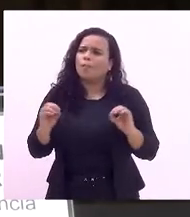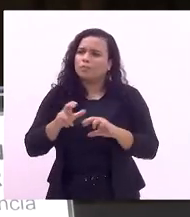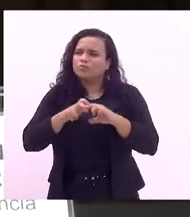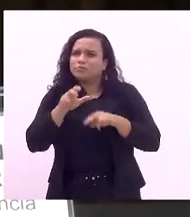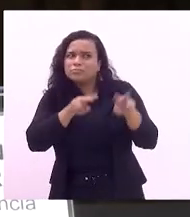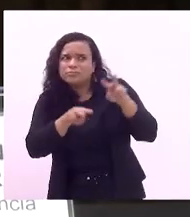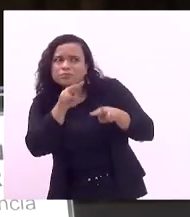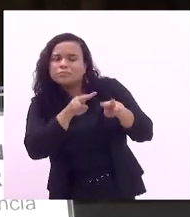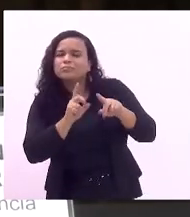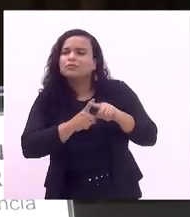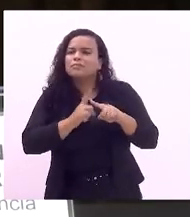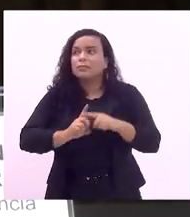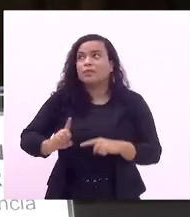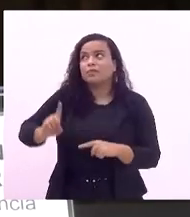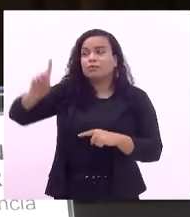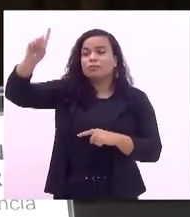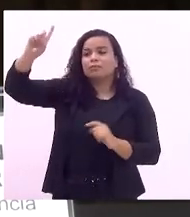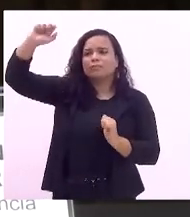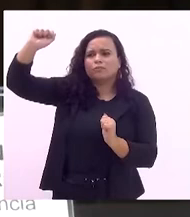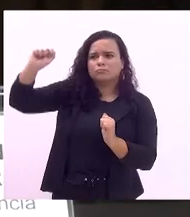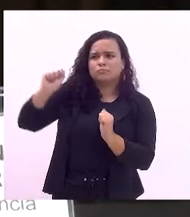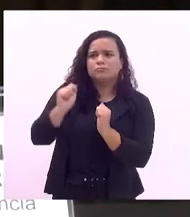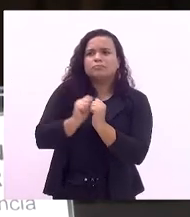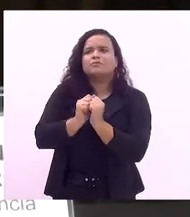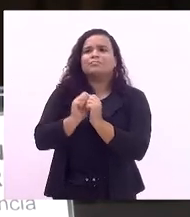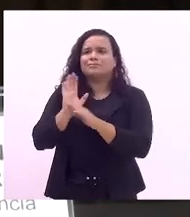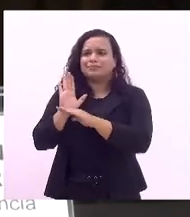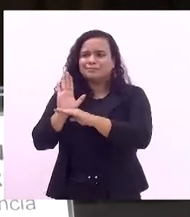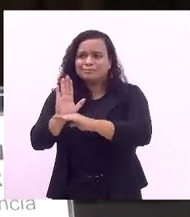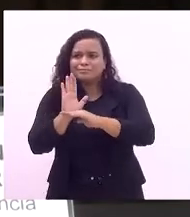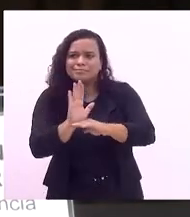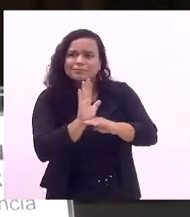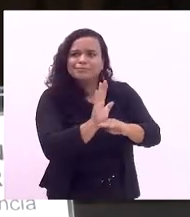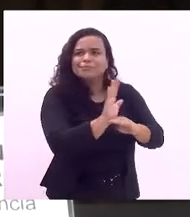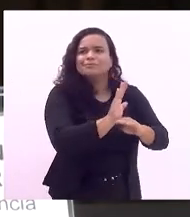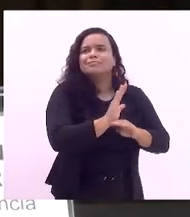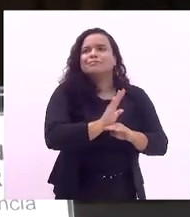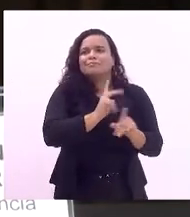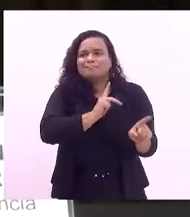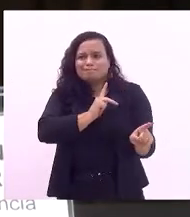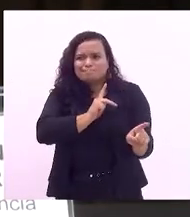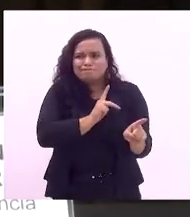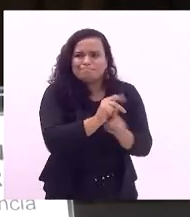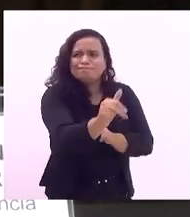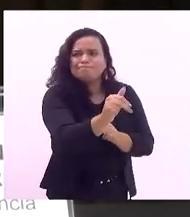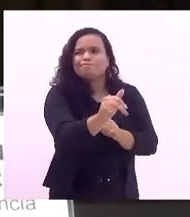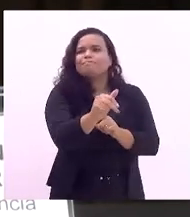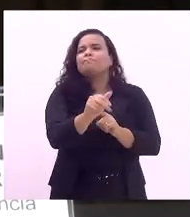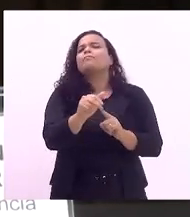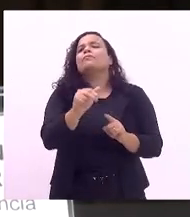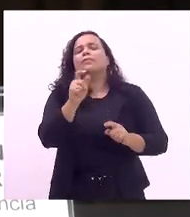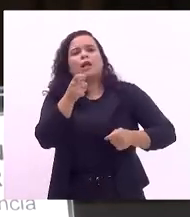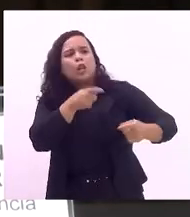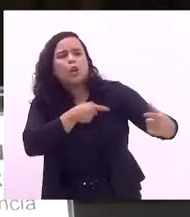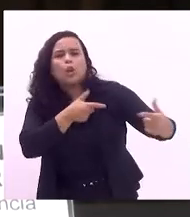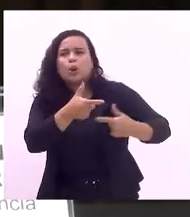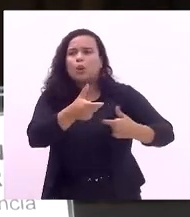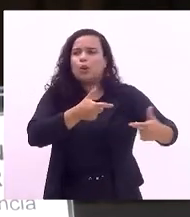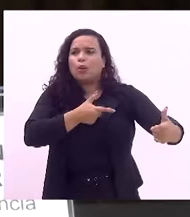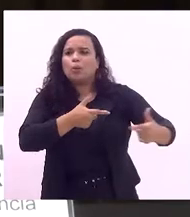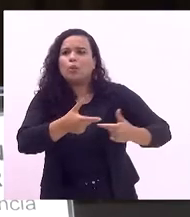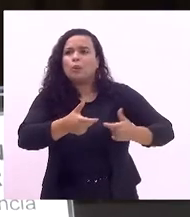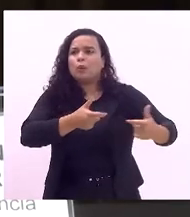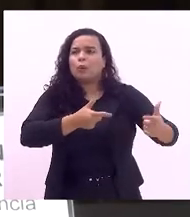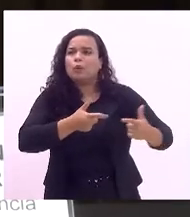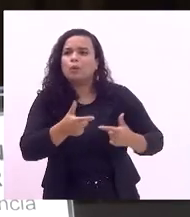causa deles pois o Senhor seu Deus o acompanhará e lutará por vocês contra os